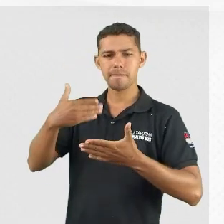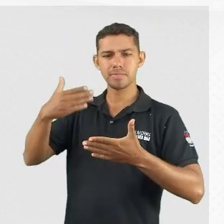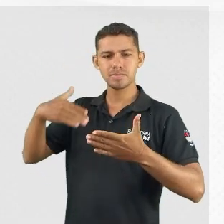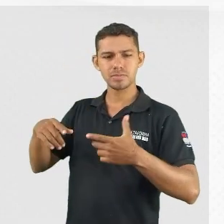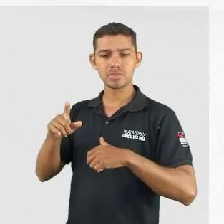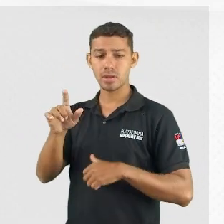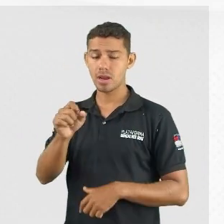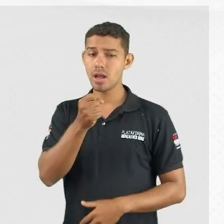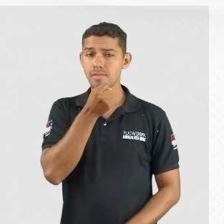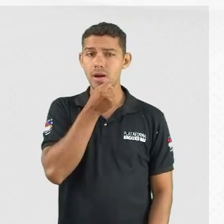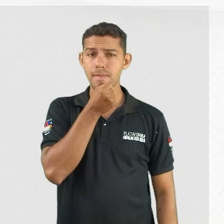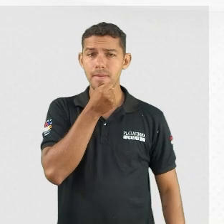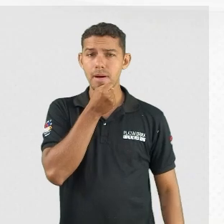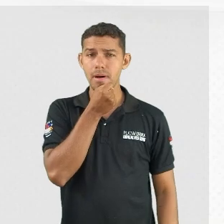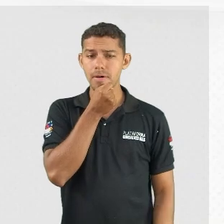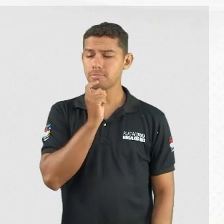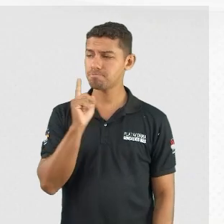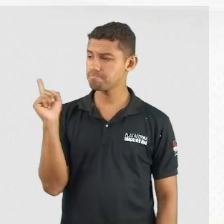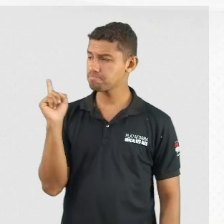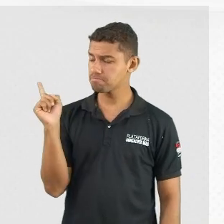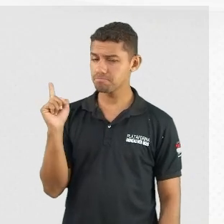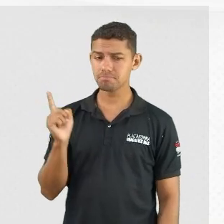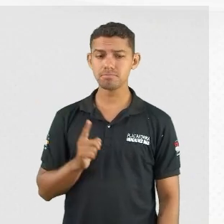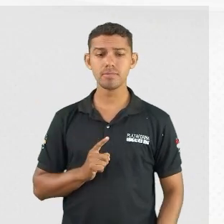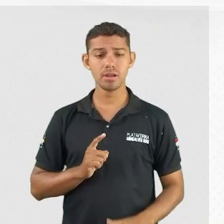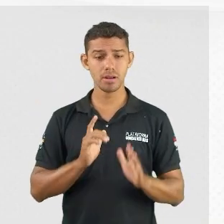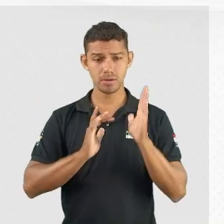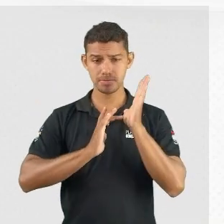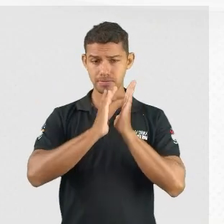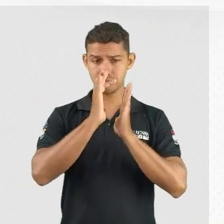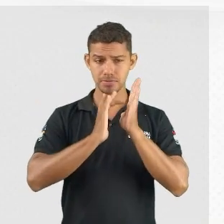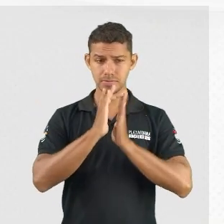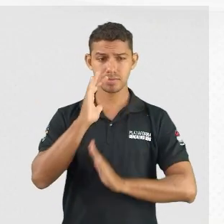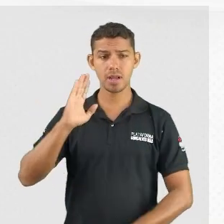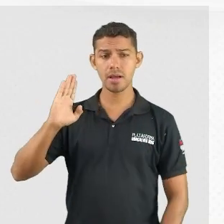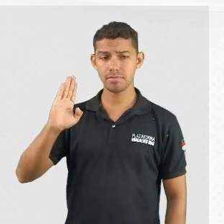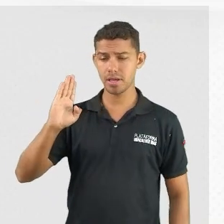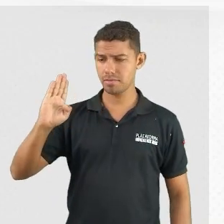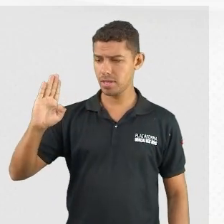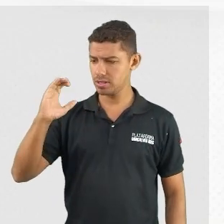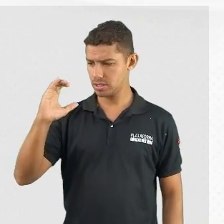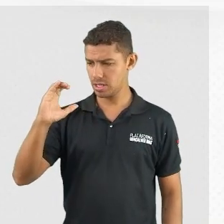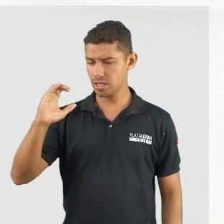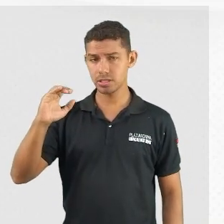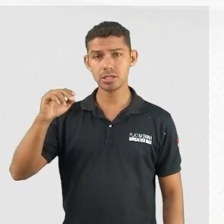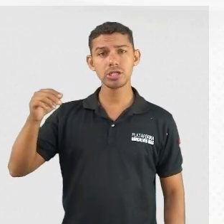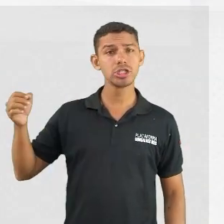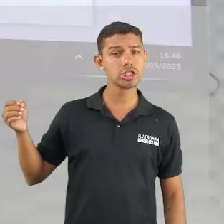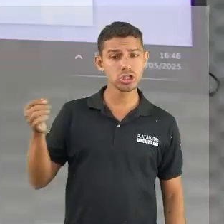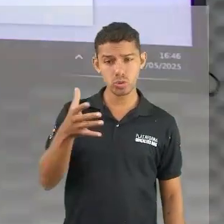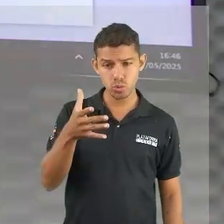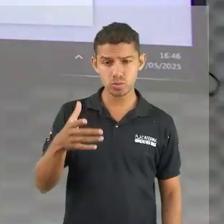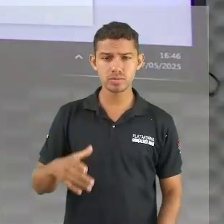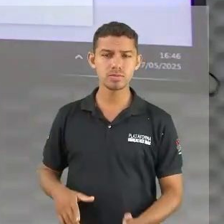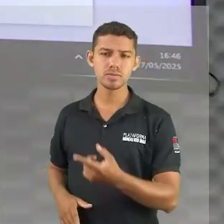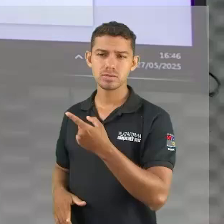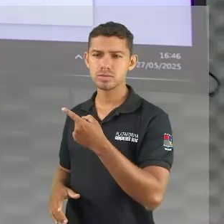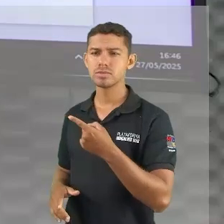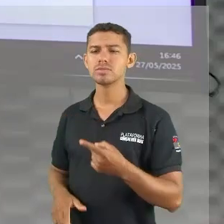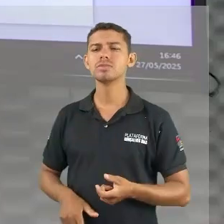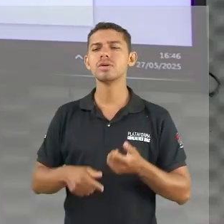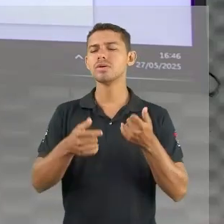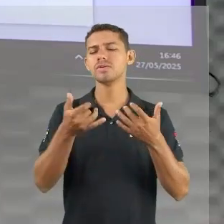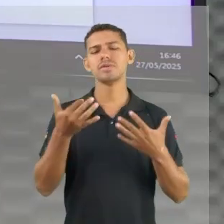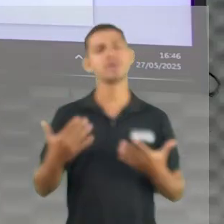uma reportagem desse veículo, né, desse site que é a BBC News, e a BBC News trouxe uma